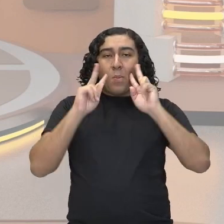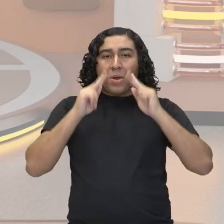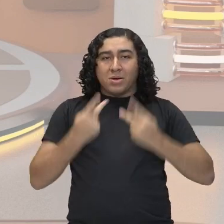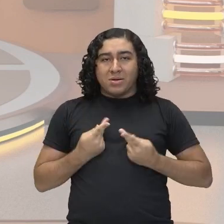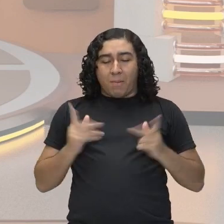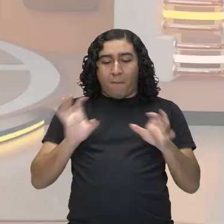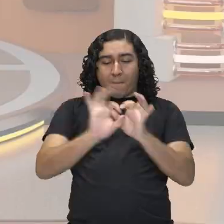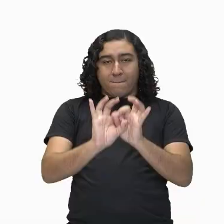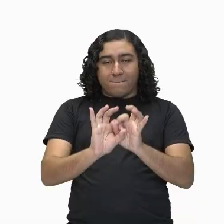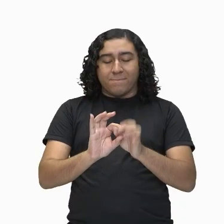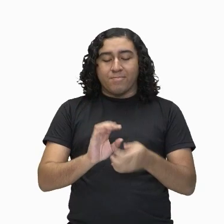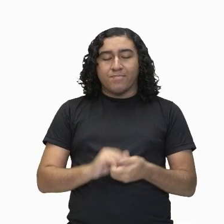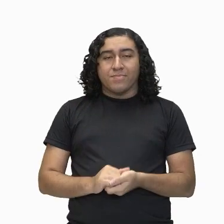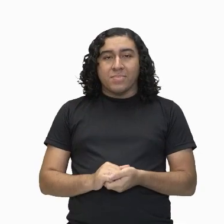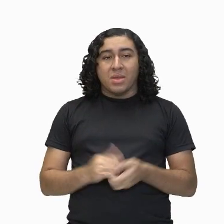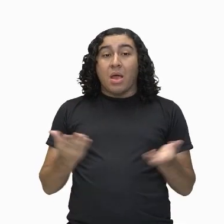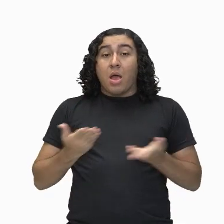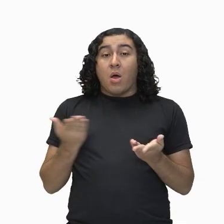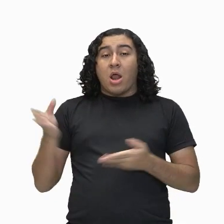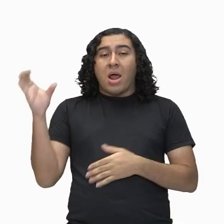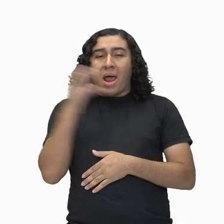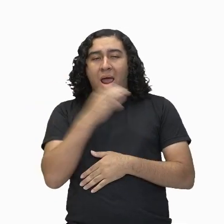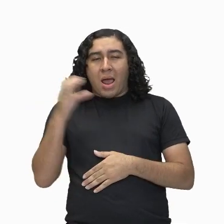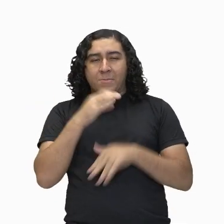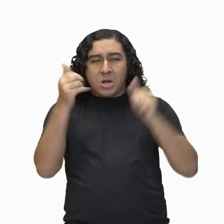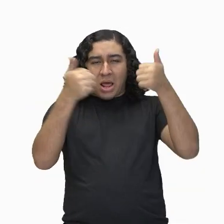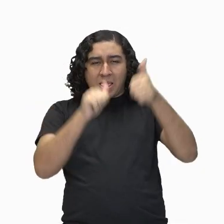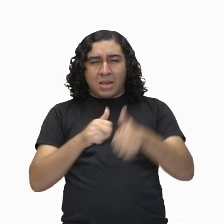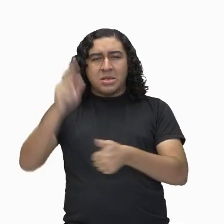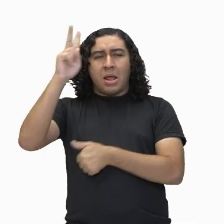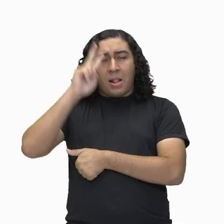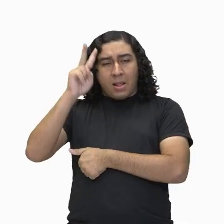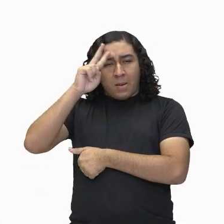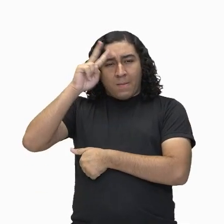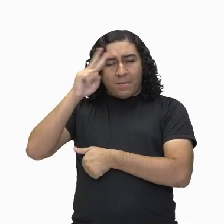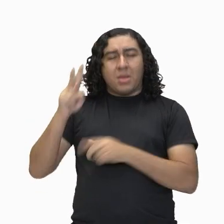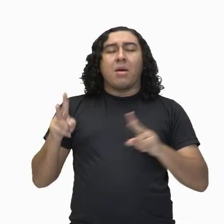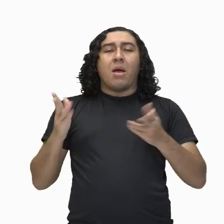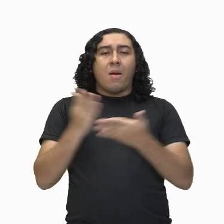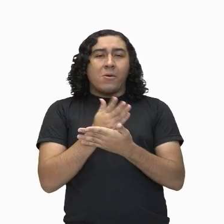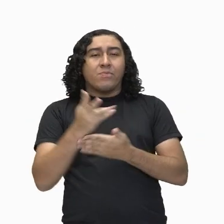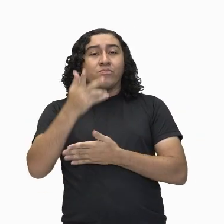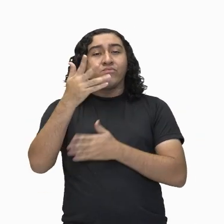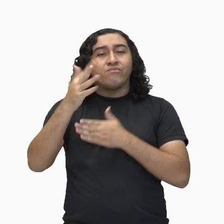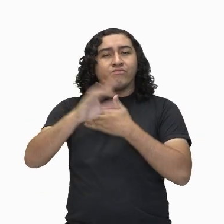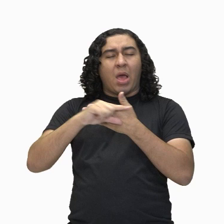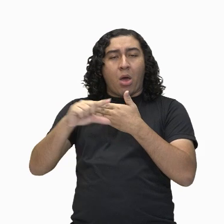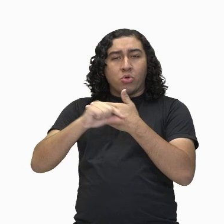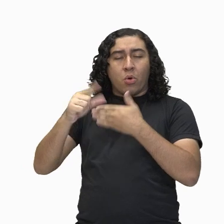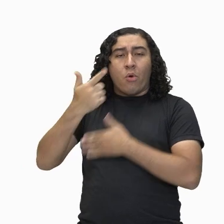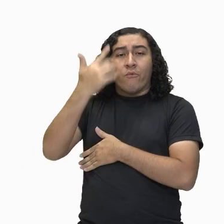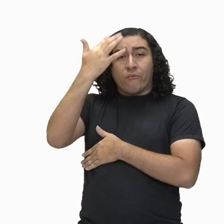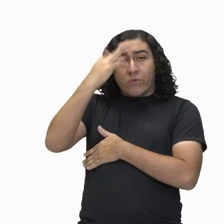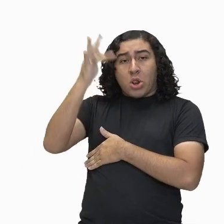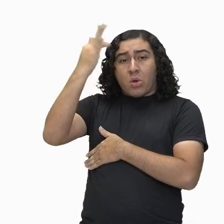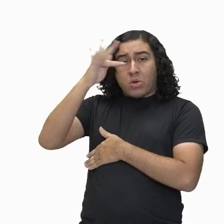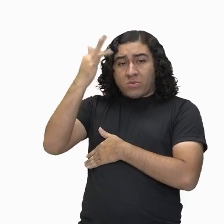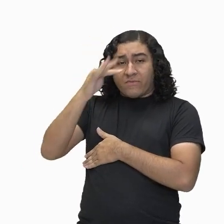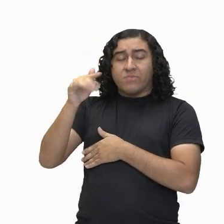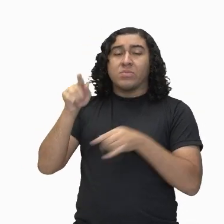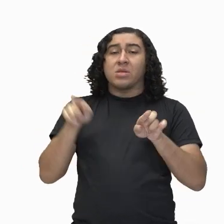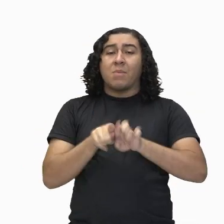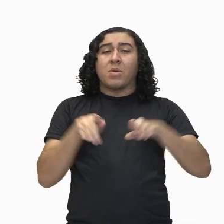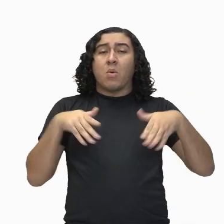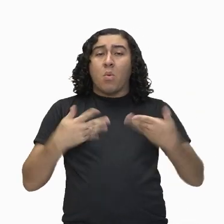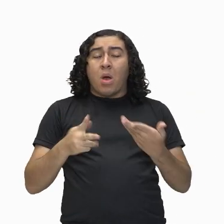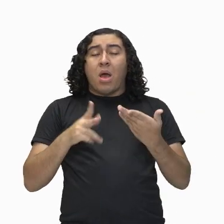Então, vamos fazer uma rápida lembrança aqui sobre alguns desses filósofos aí e o que eles trouxeram para